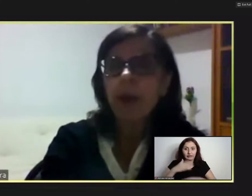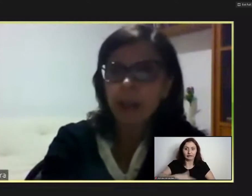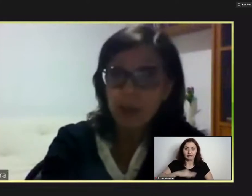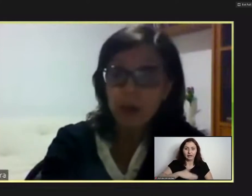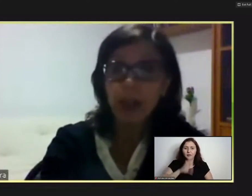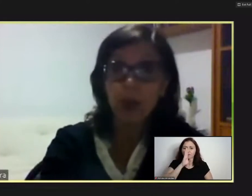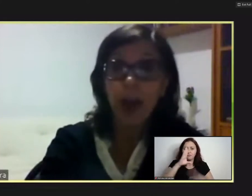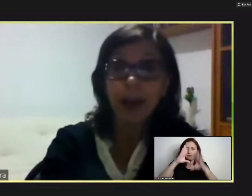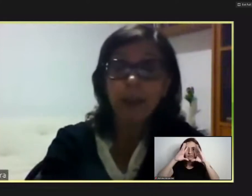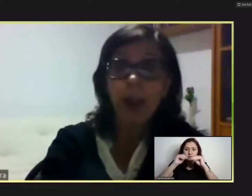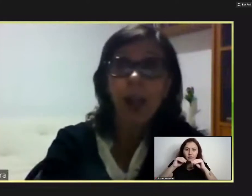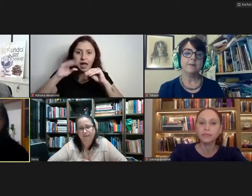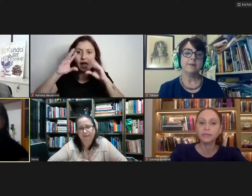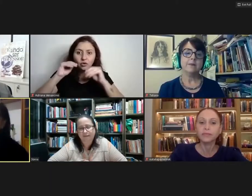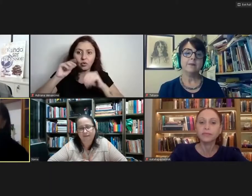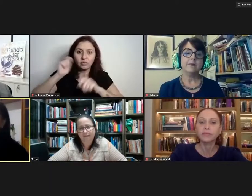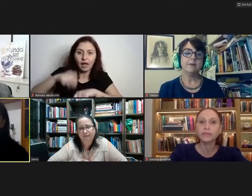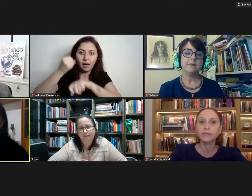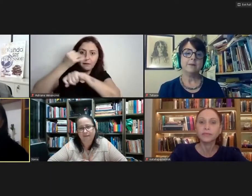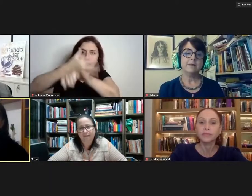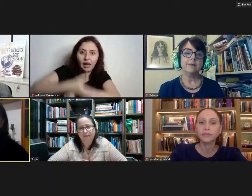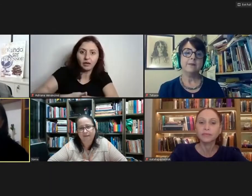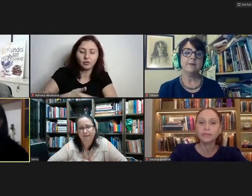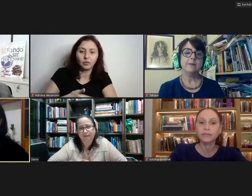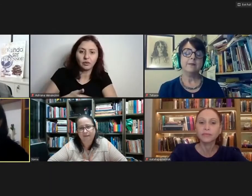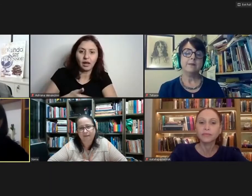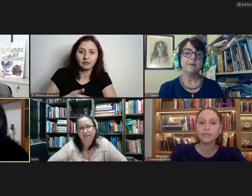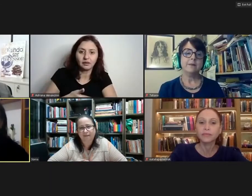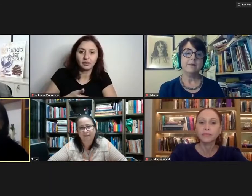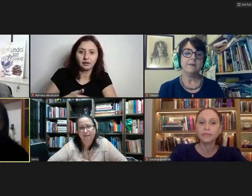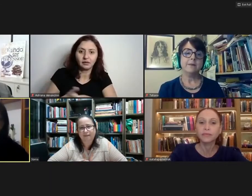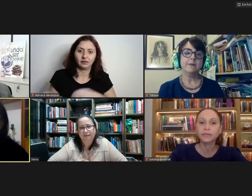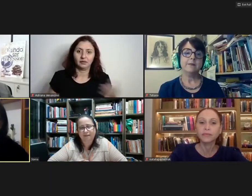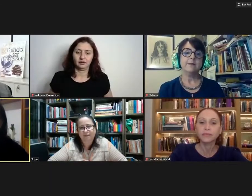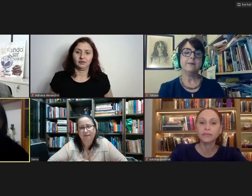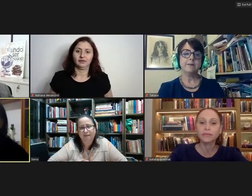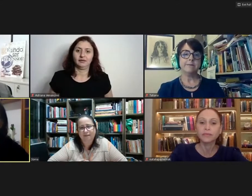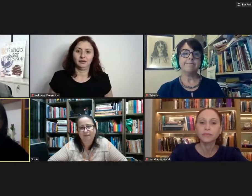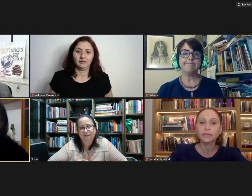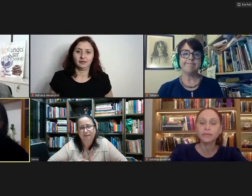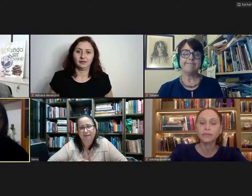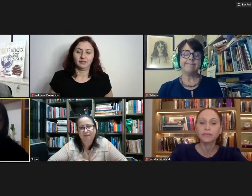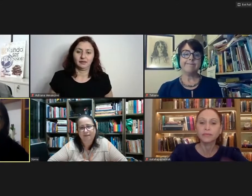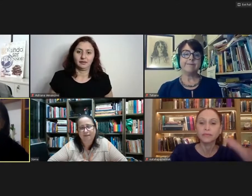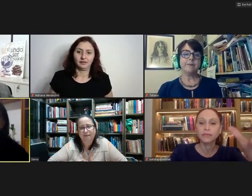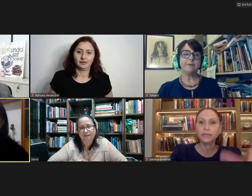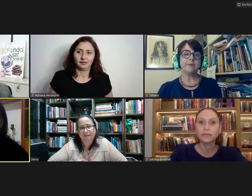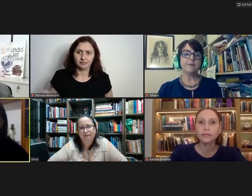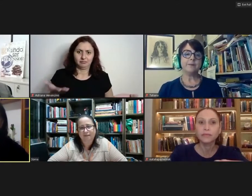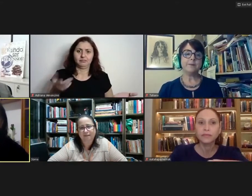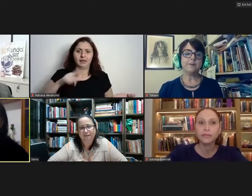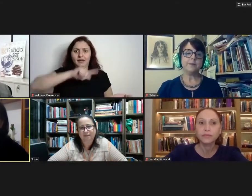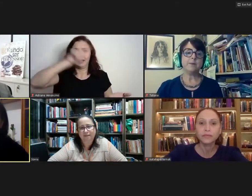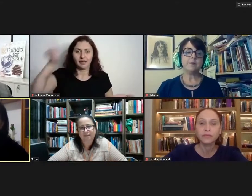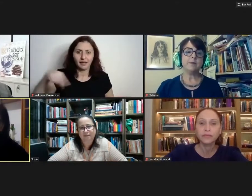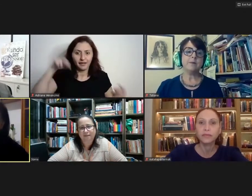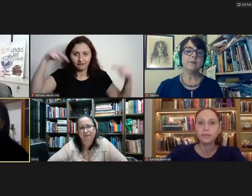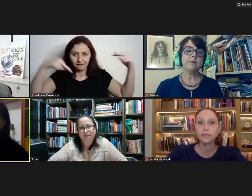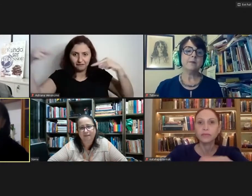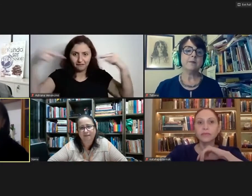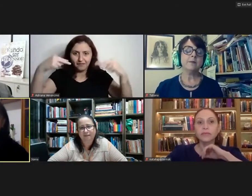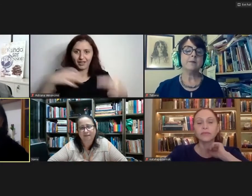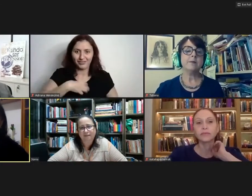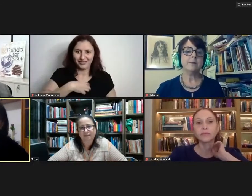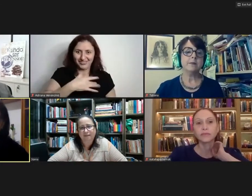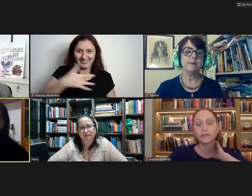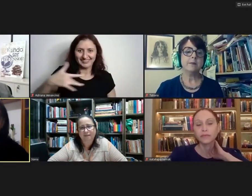noite, trabalhando de madrugada, se expondo, inclusive, do povo, de todas as perspectivas, de todos os âmbitos, da saúde,